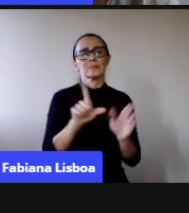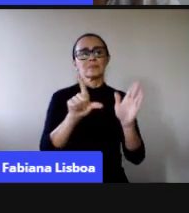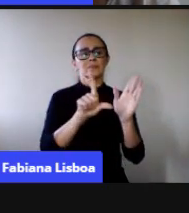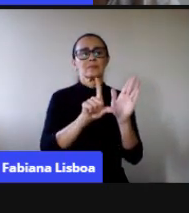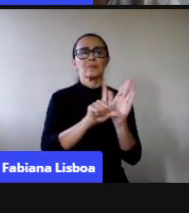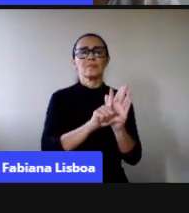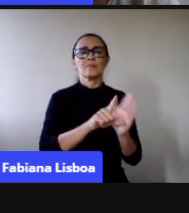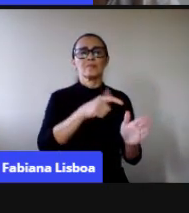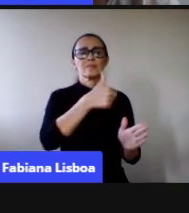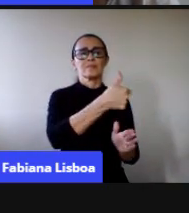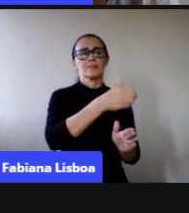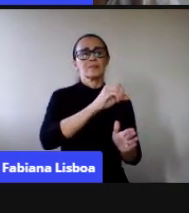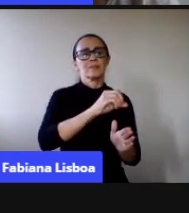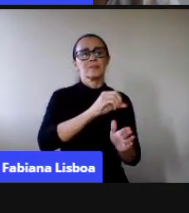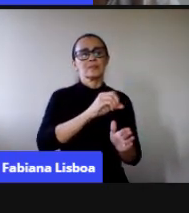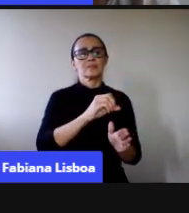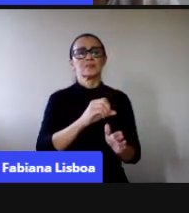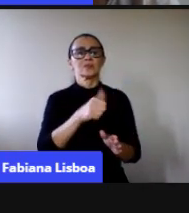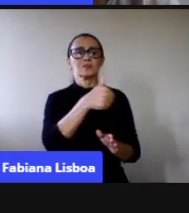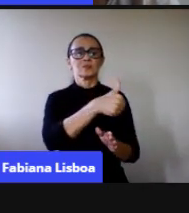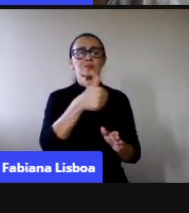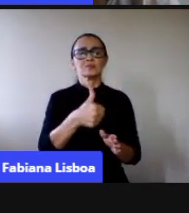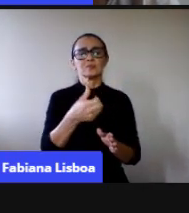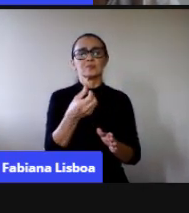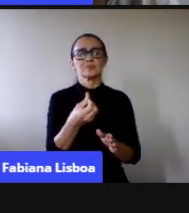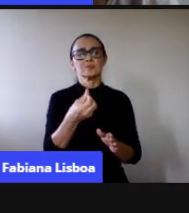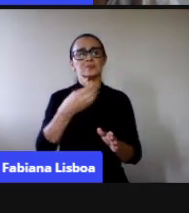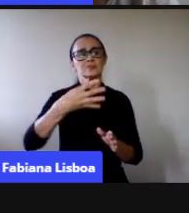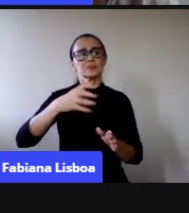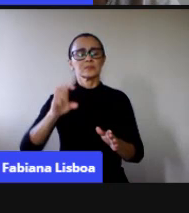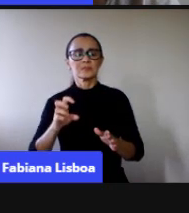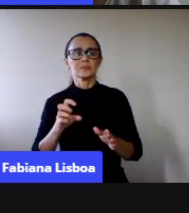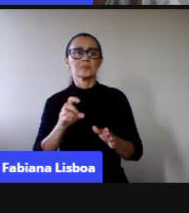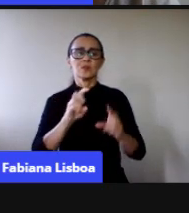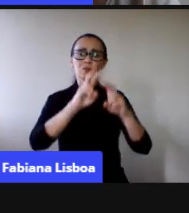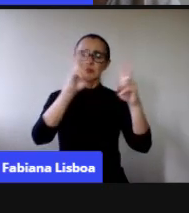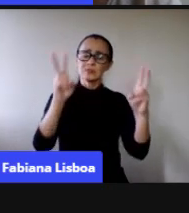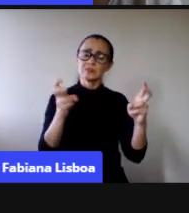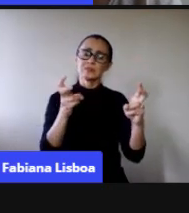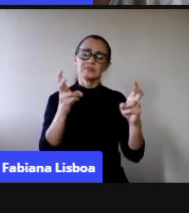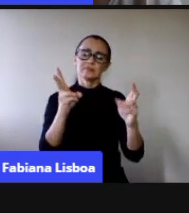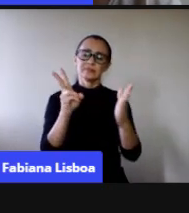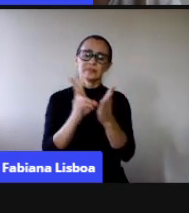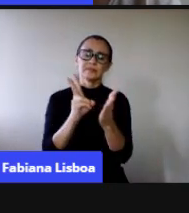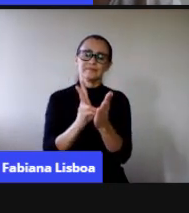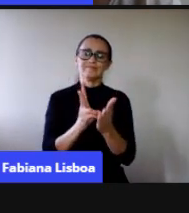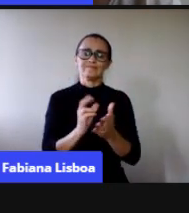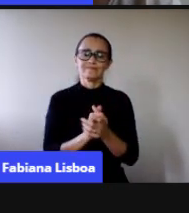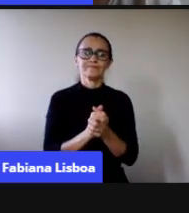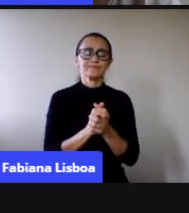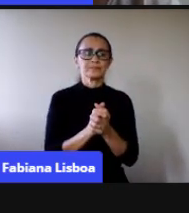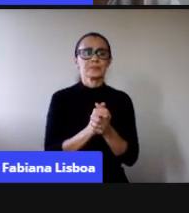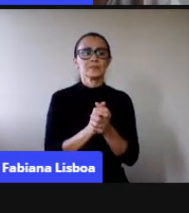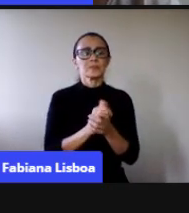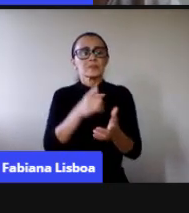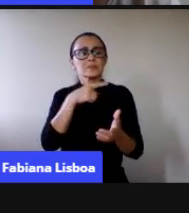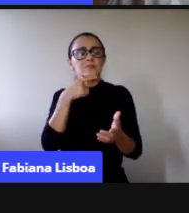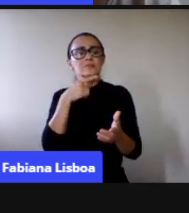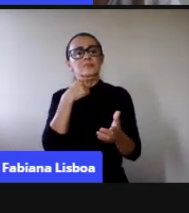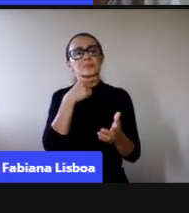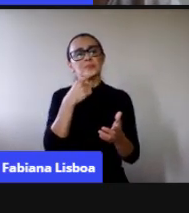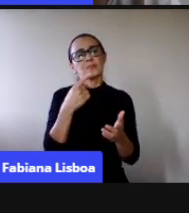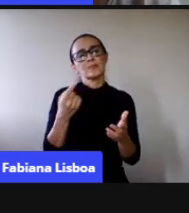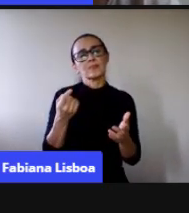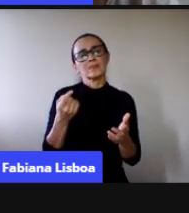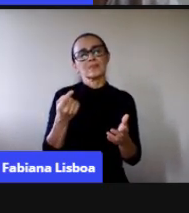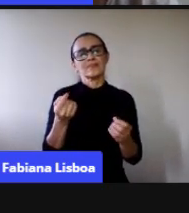10.000 quanto a Lei 11.645, que inclui a temática indígena. O que não dá para fazer é